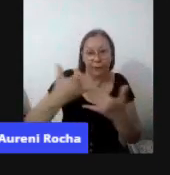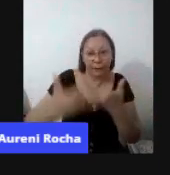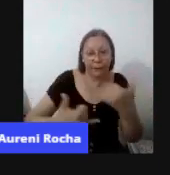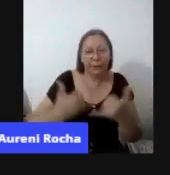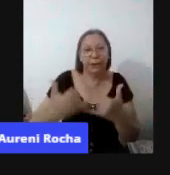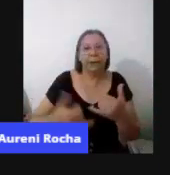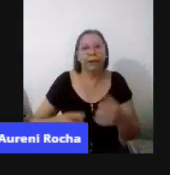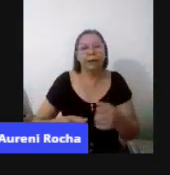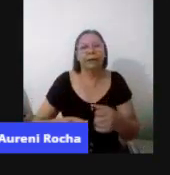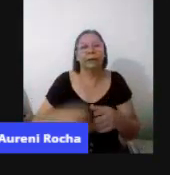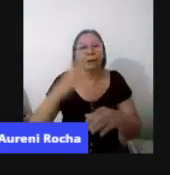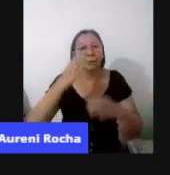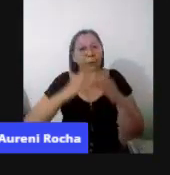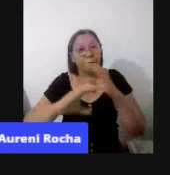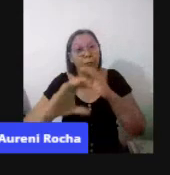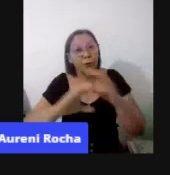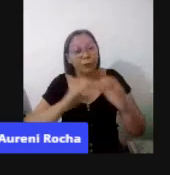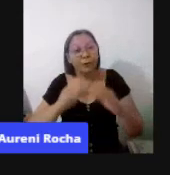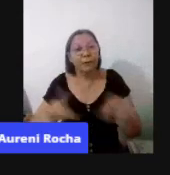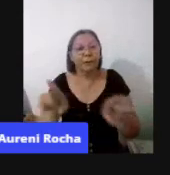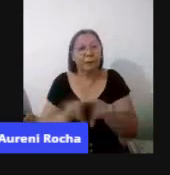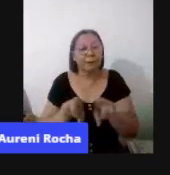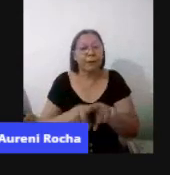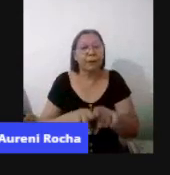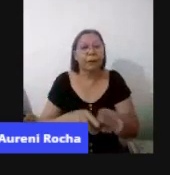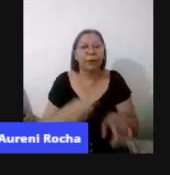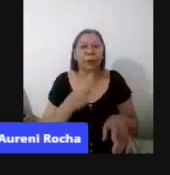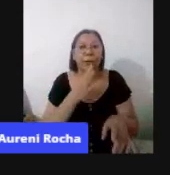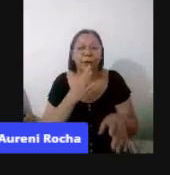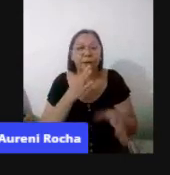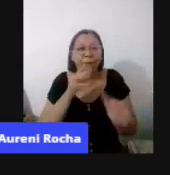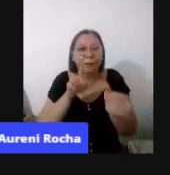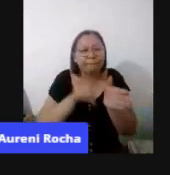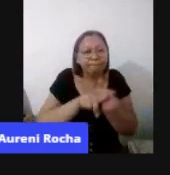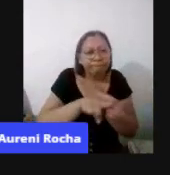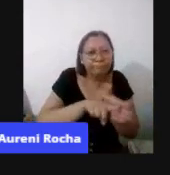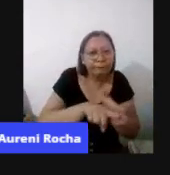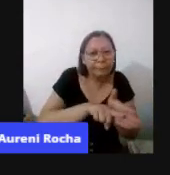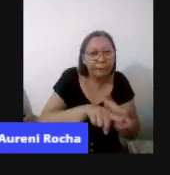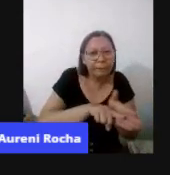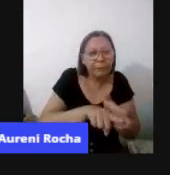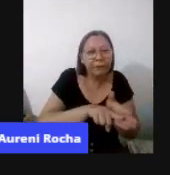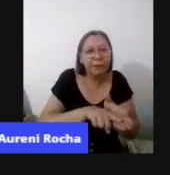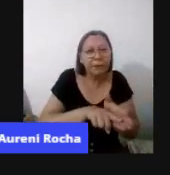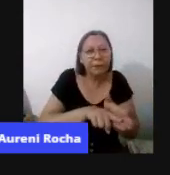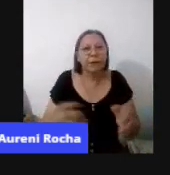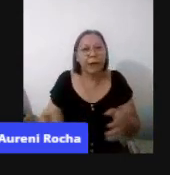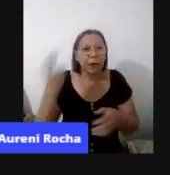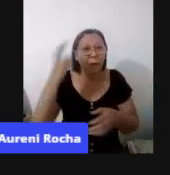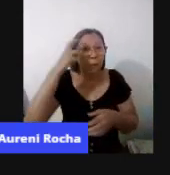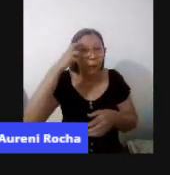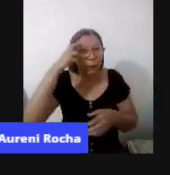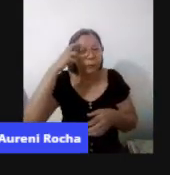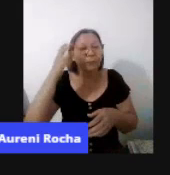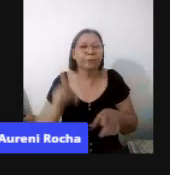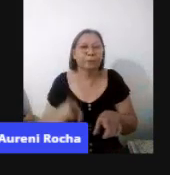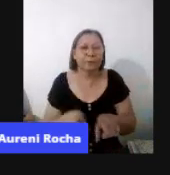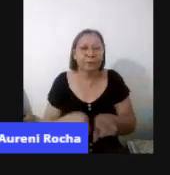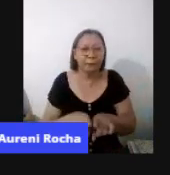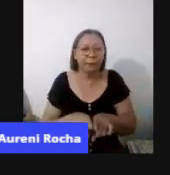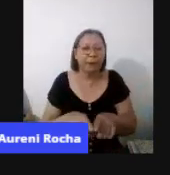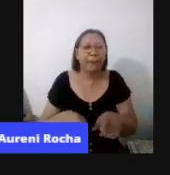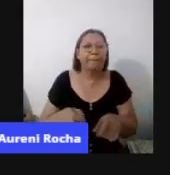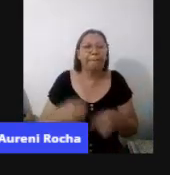conhecimento científico e cultural, certo? E para isso a gente precisa que o professor interaja, ele seja